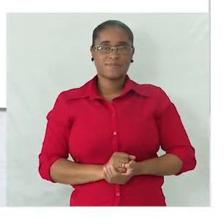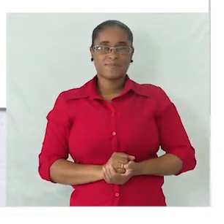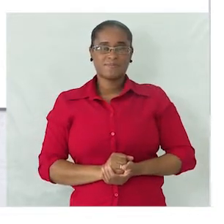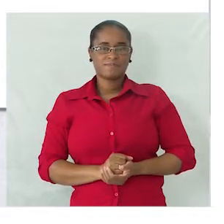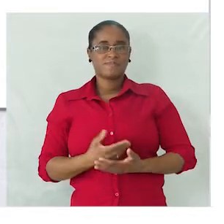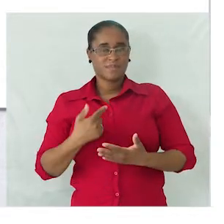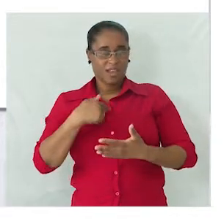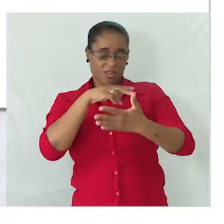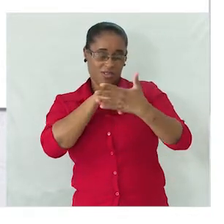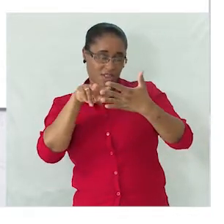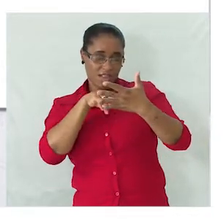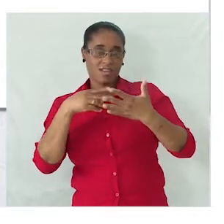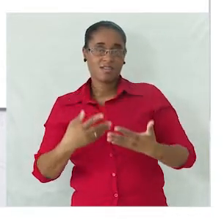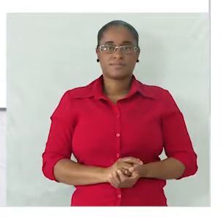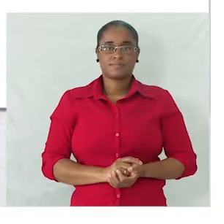Passo a ler.